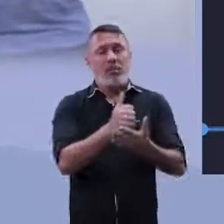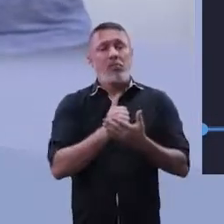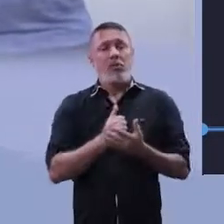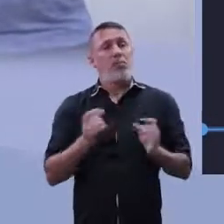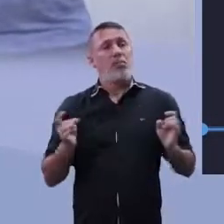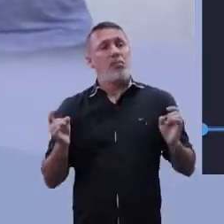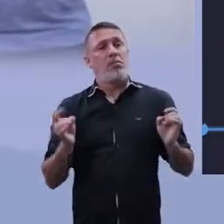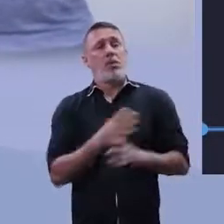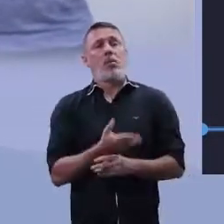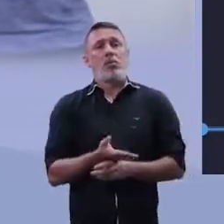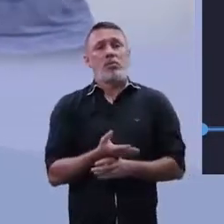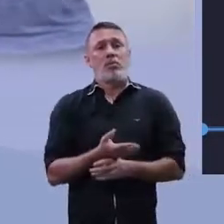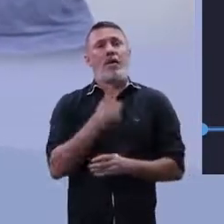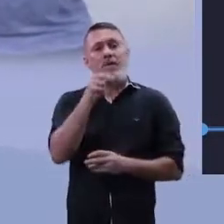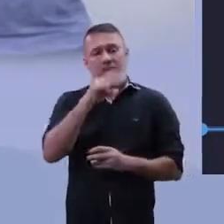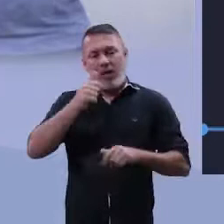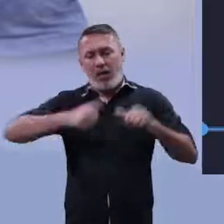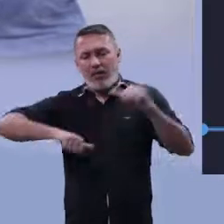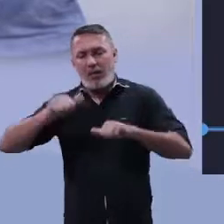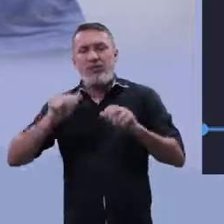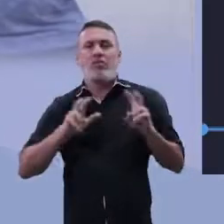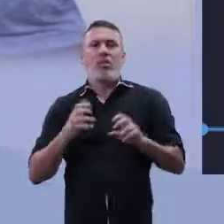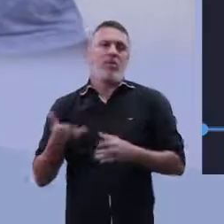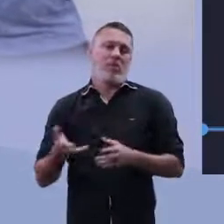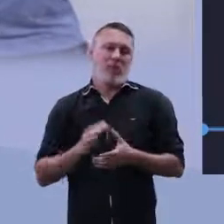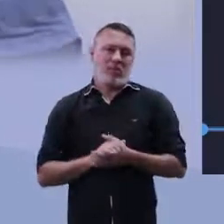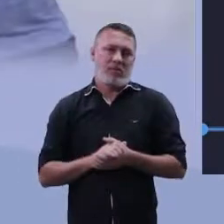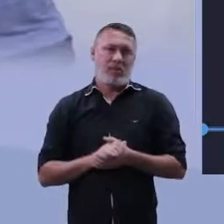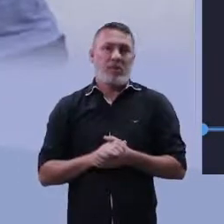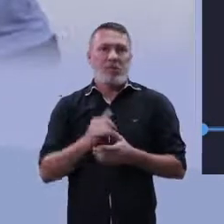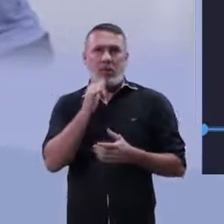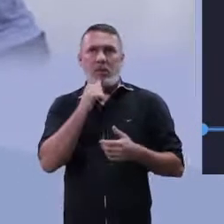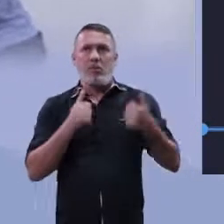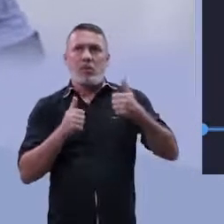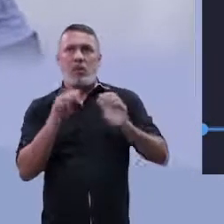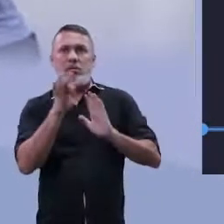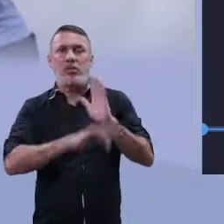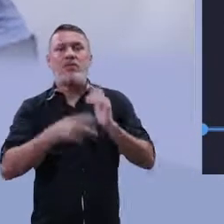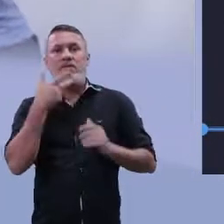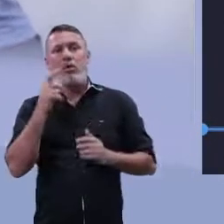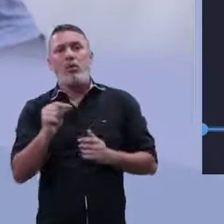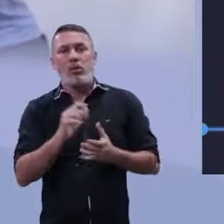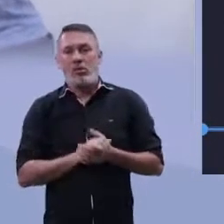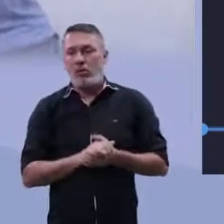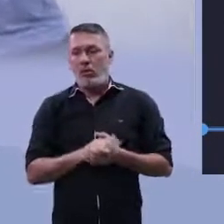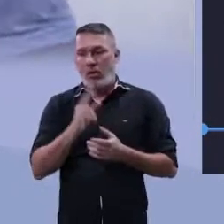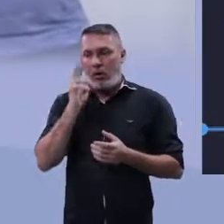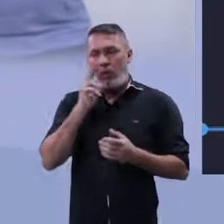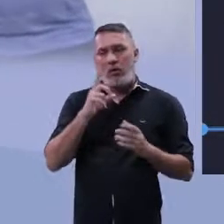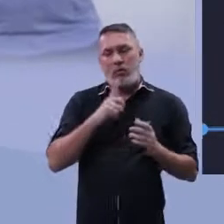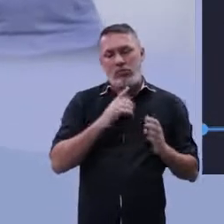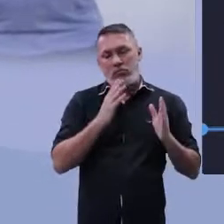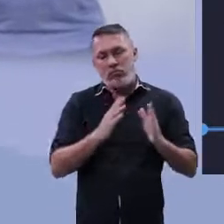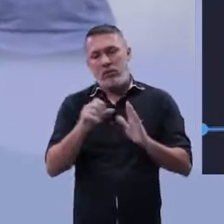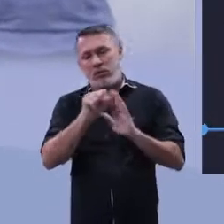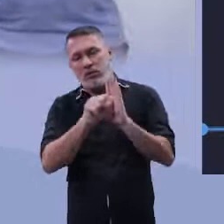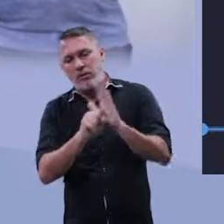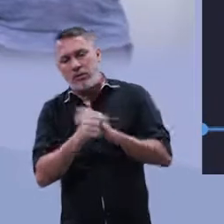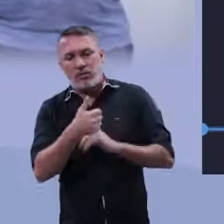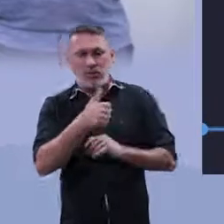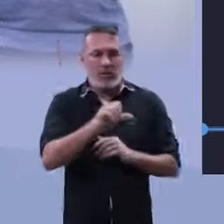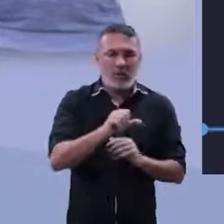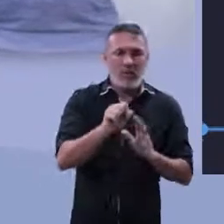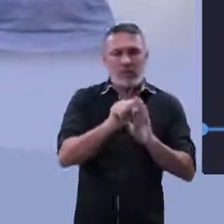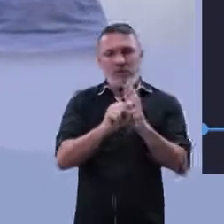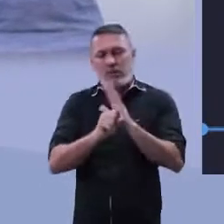vai ter uma análise realmente da temática. O que o primeiro texto de apoio diz lá? Olha lá, ele vai falar um pouquinho, no século